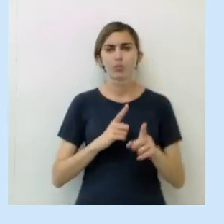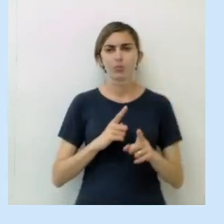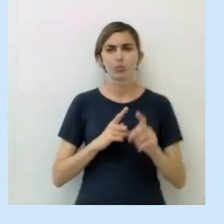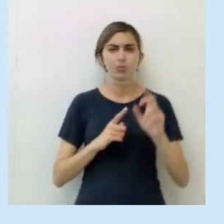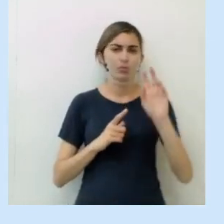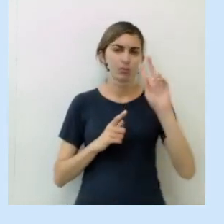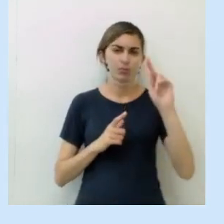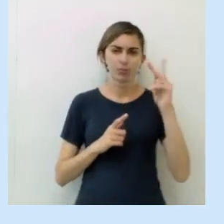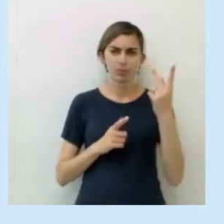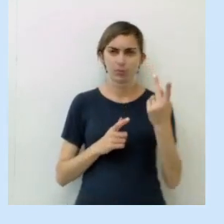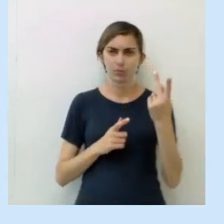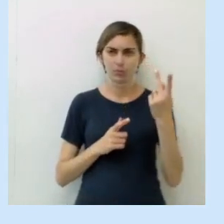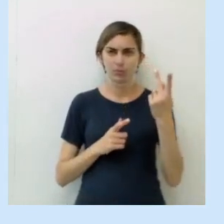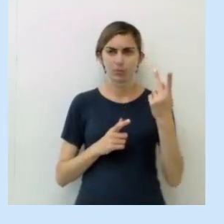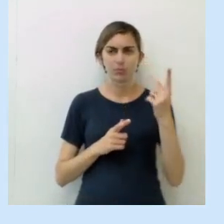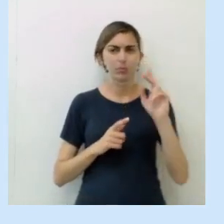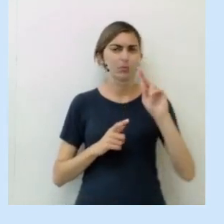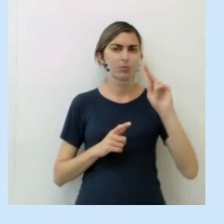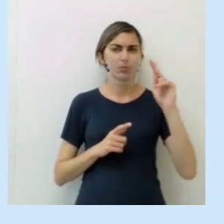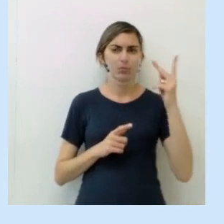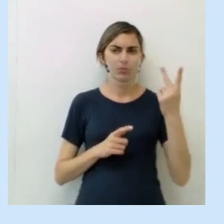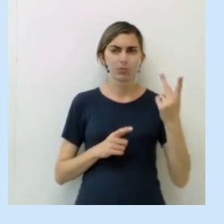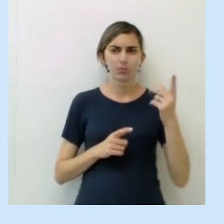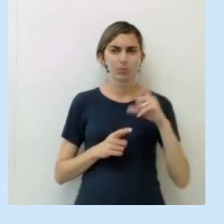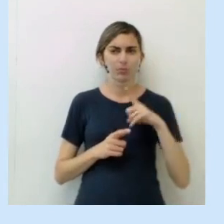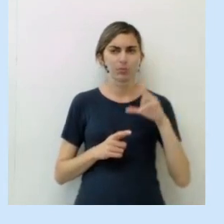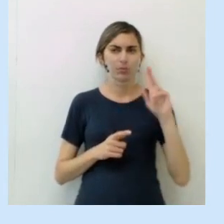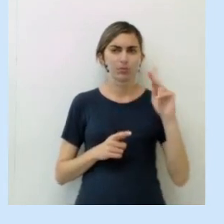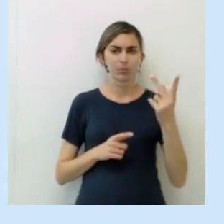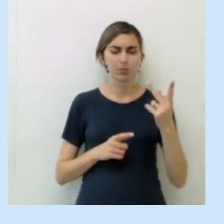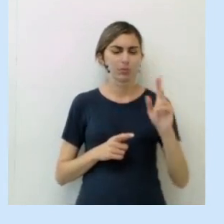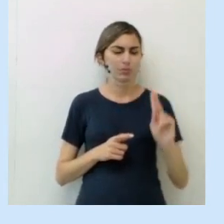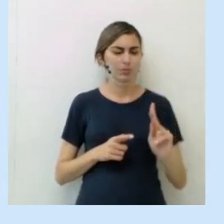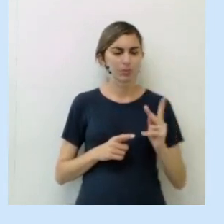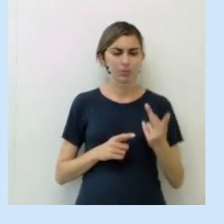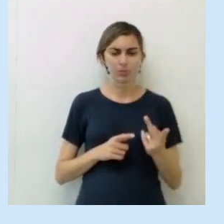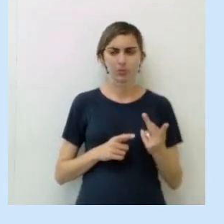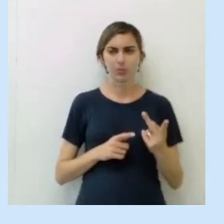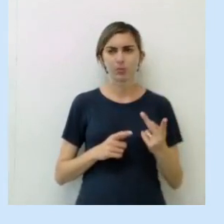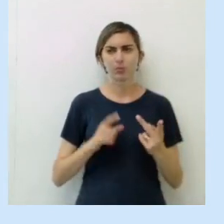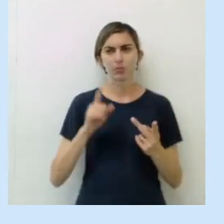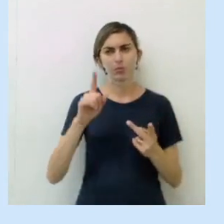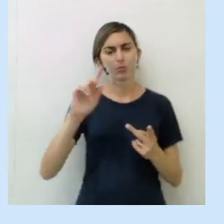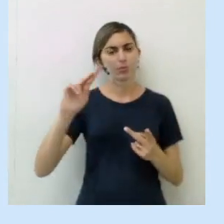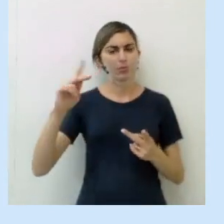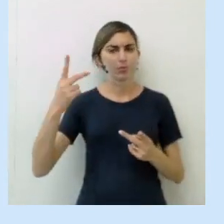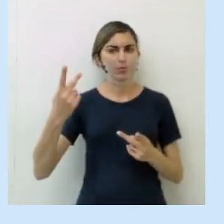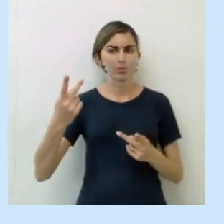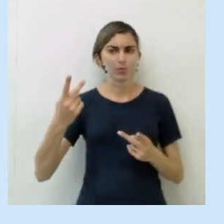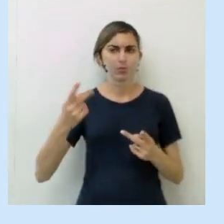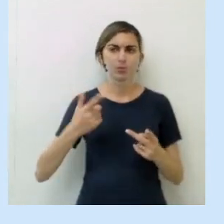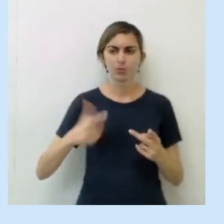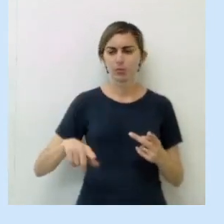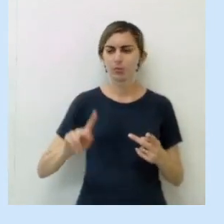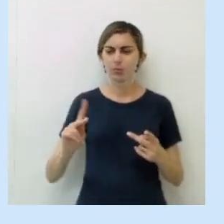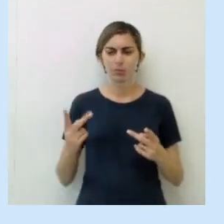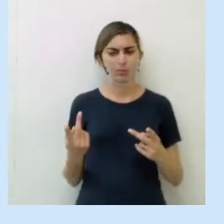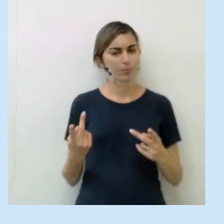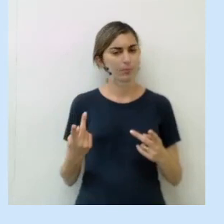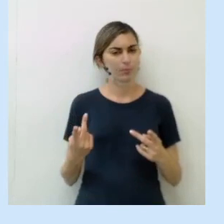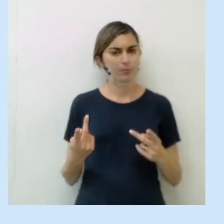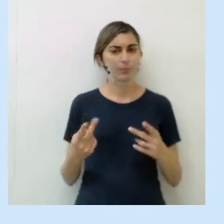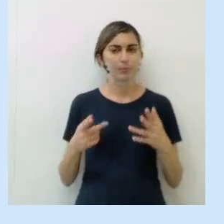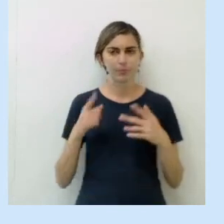o H, amplia a tela, por favor. Aqui eu tenho o H, aqui eu tenho outro H, e aqui eu tenho outro H, e aqui eu tenho outro